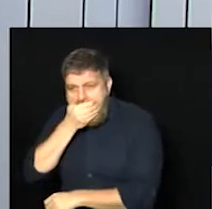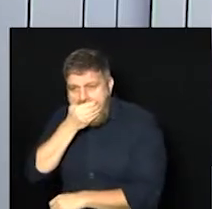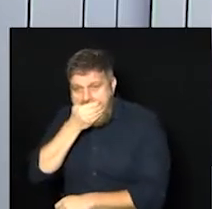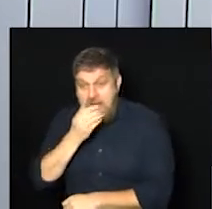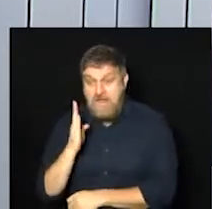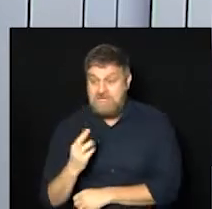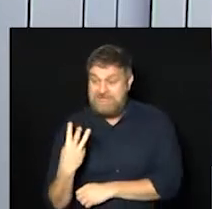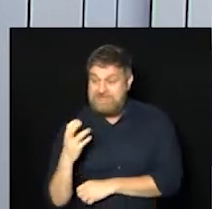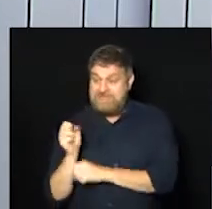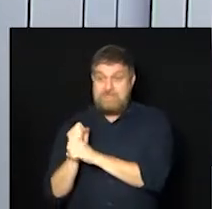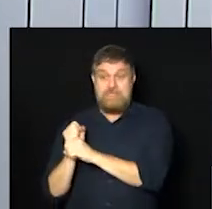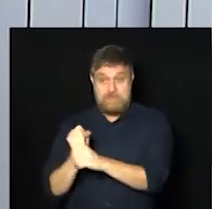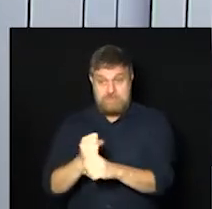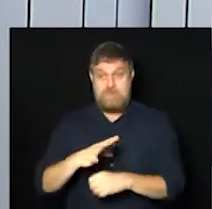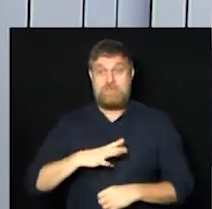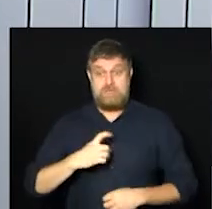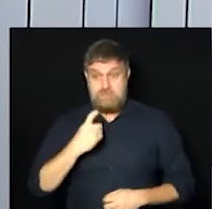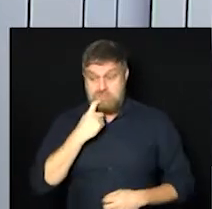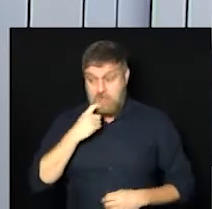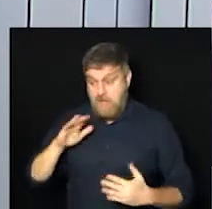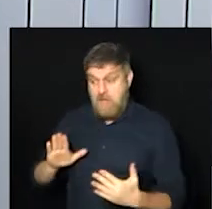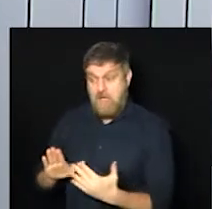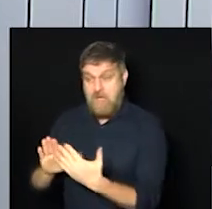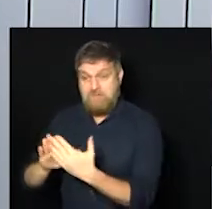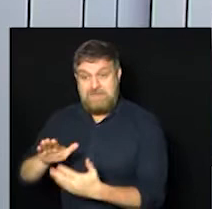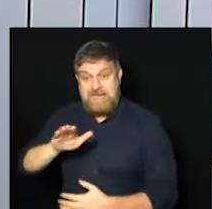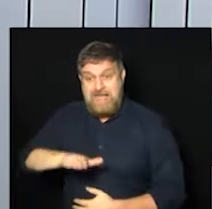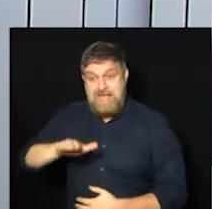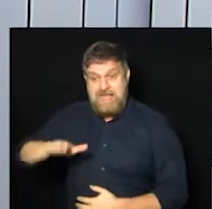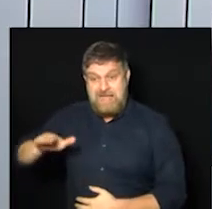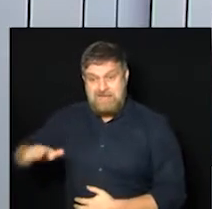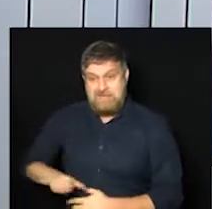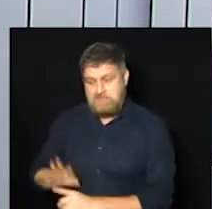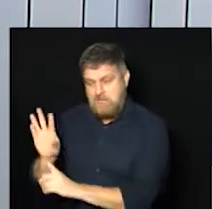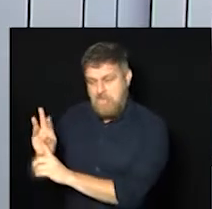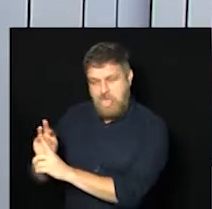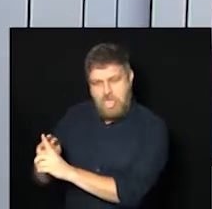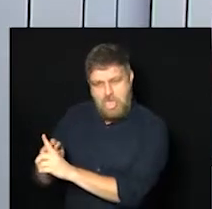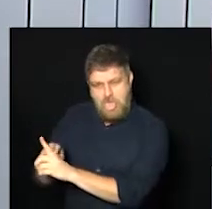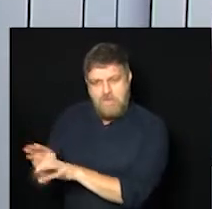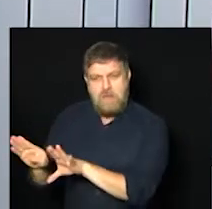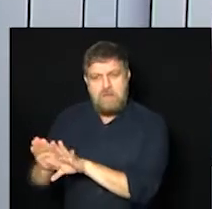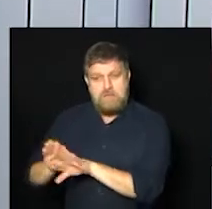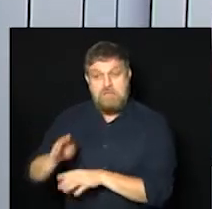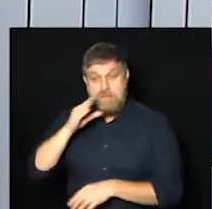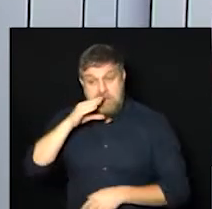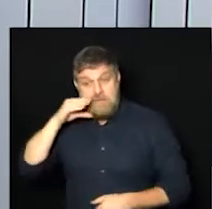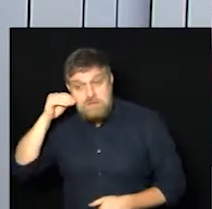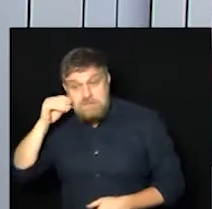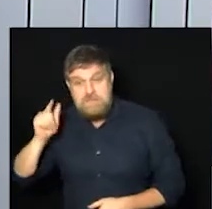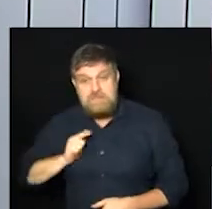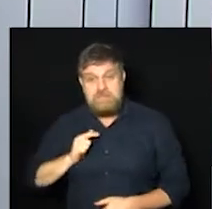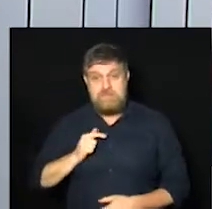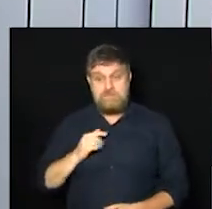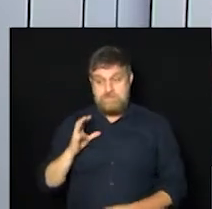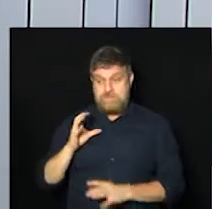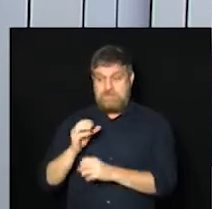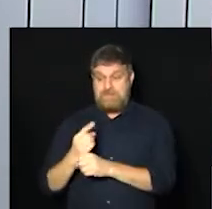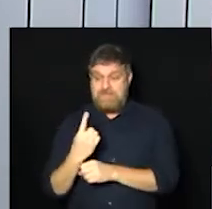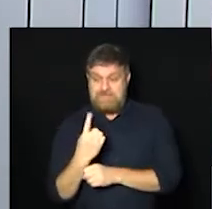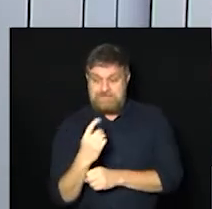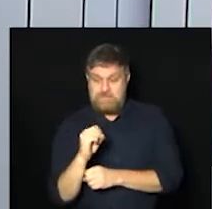Campinas no enfrentamento da violência doméstica contra crianças e adolescentes. Atualmente são mais de 180